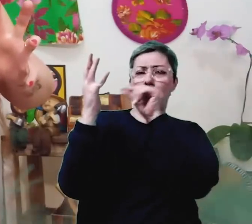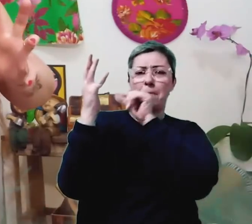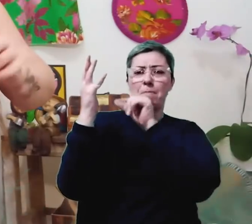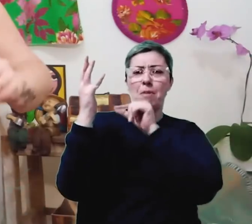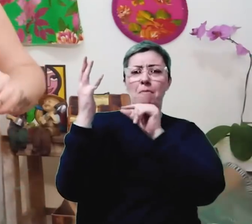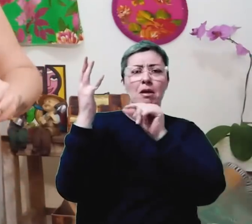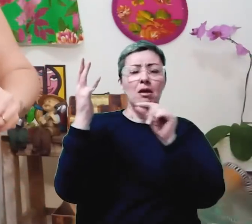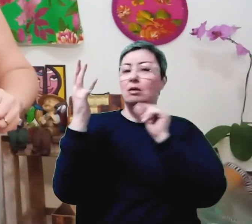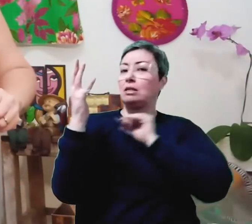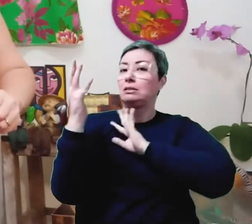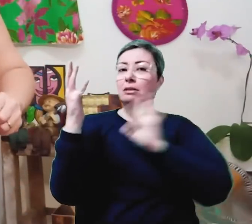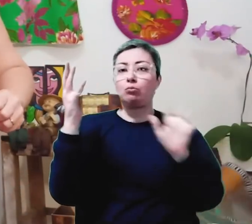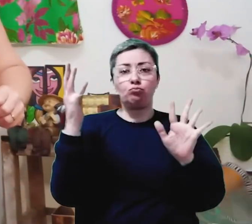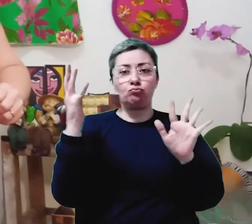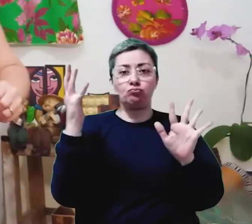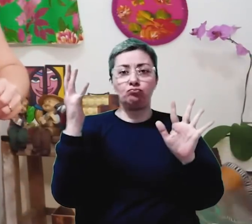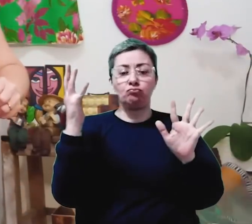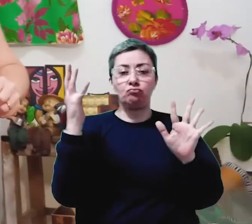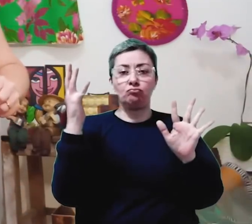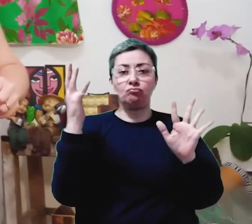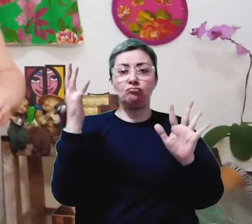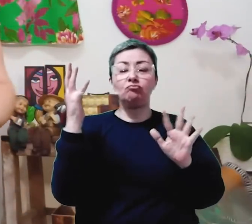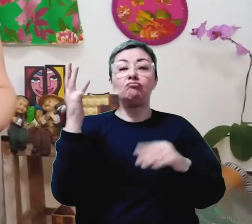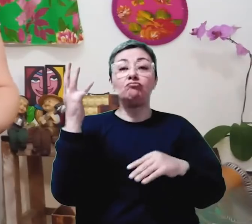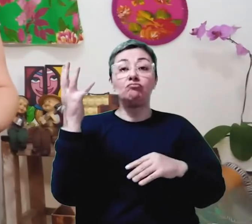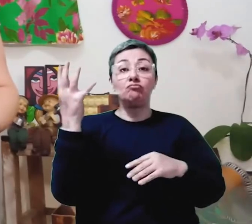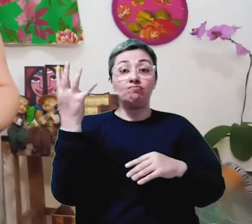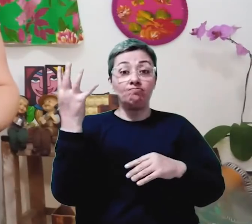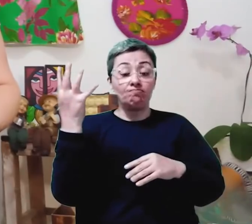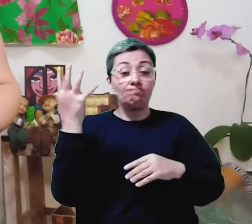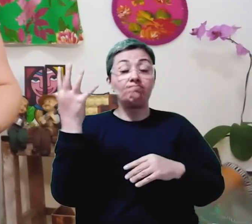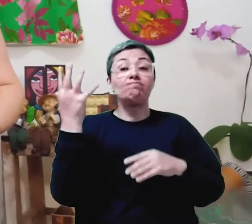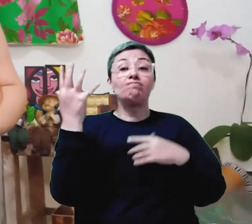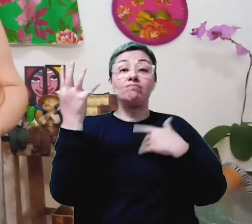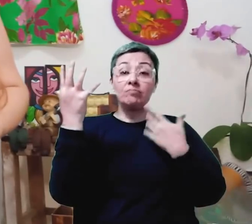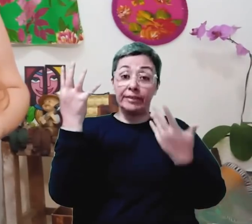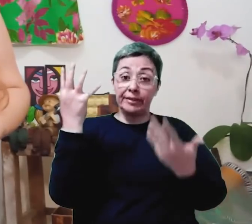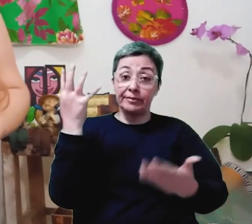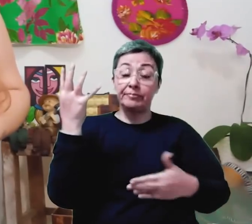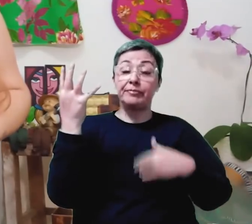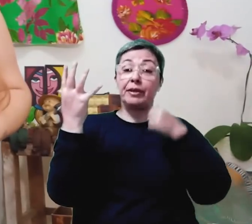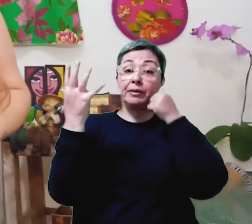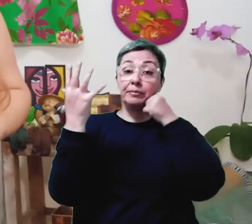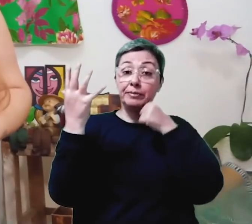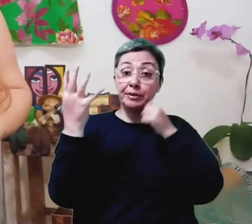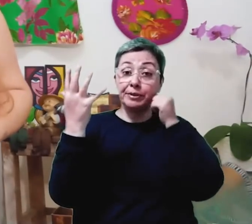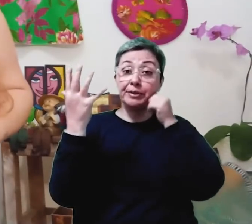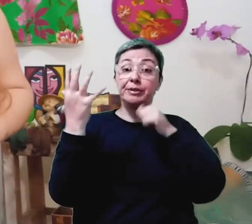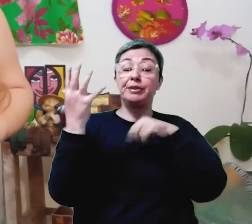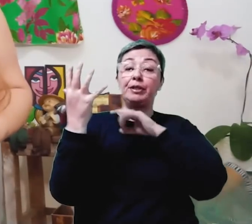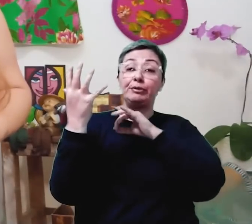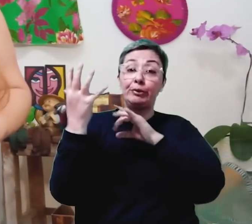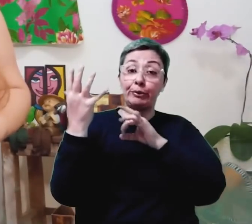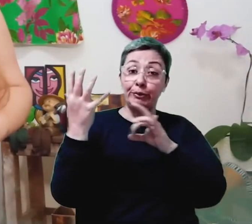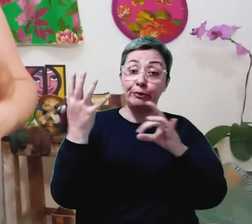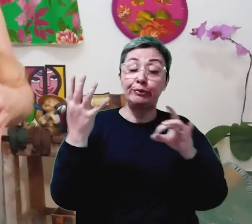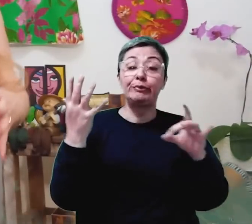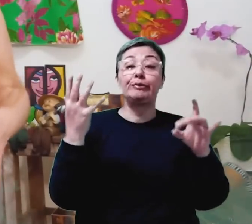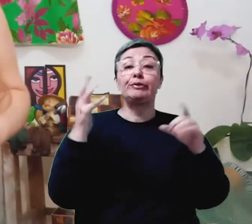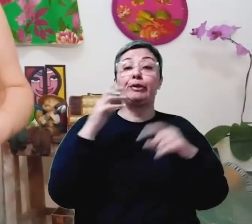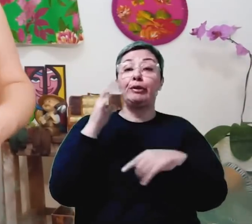viessem comer os figos. E assim a menina passava todos os